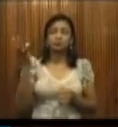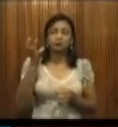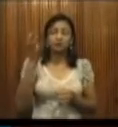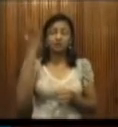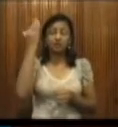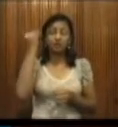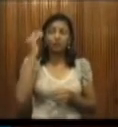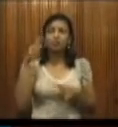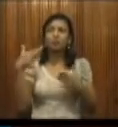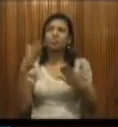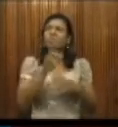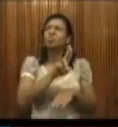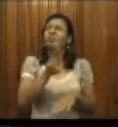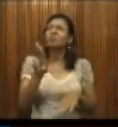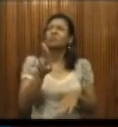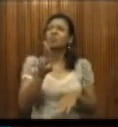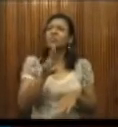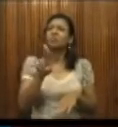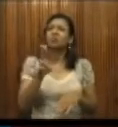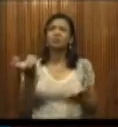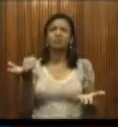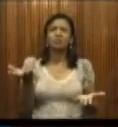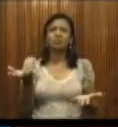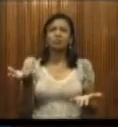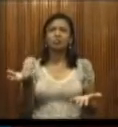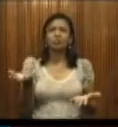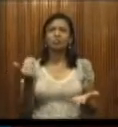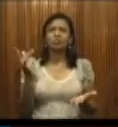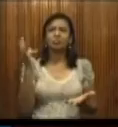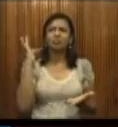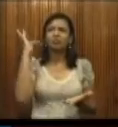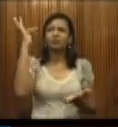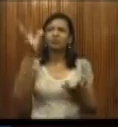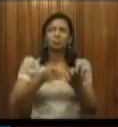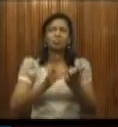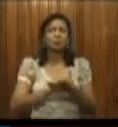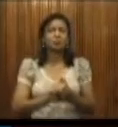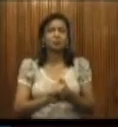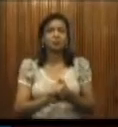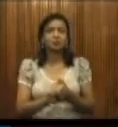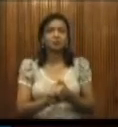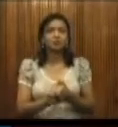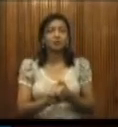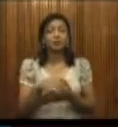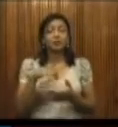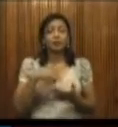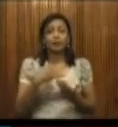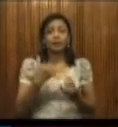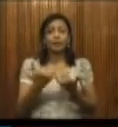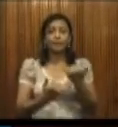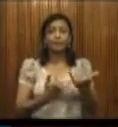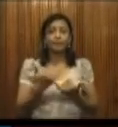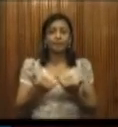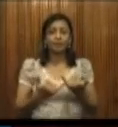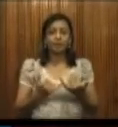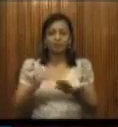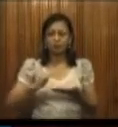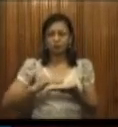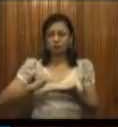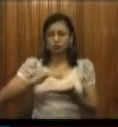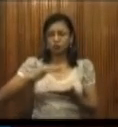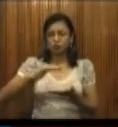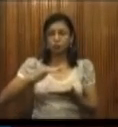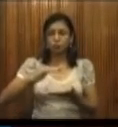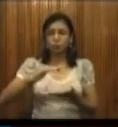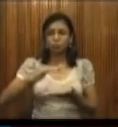quando adolescente teve uma colega minha que ficou endemoniada com essa brincadeira do copo. Então, pode ter parecido ingênuo para outros, mas ela foi espiritualmente